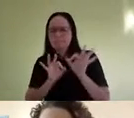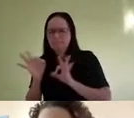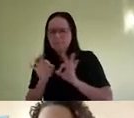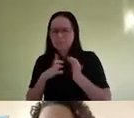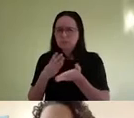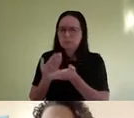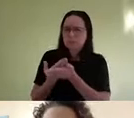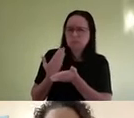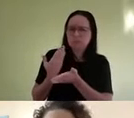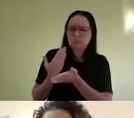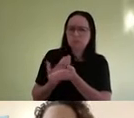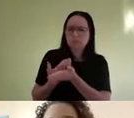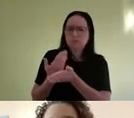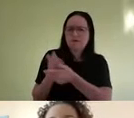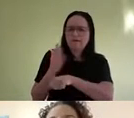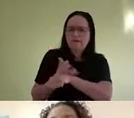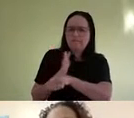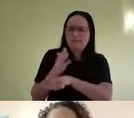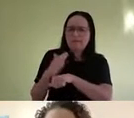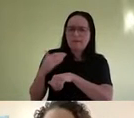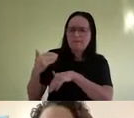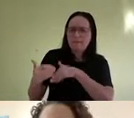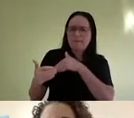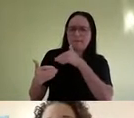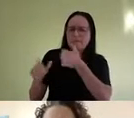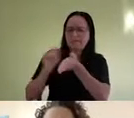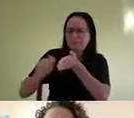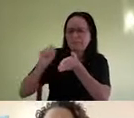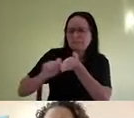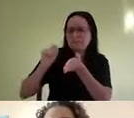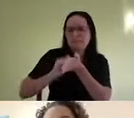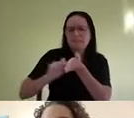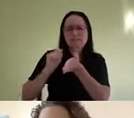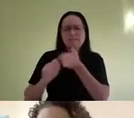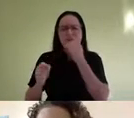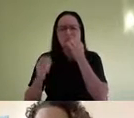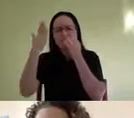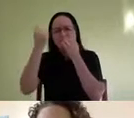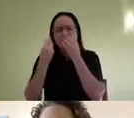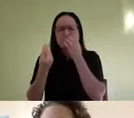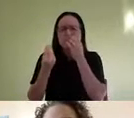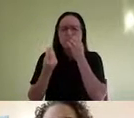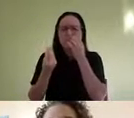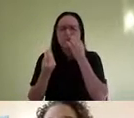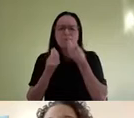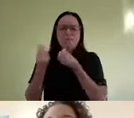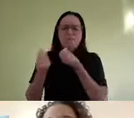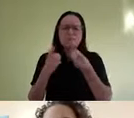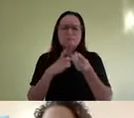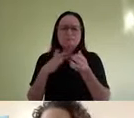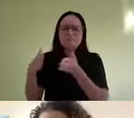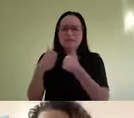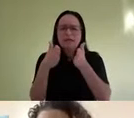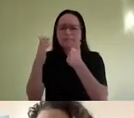treinei, aquela mesma filosofia, anotei, fui entender quem já tinha feito esse caminho,